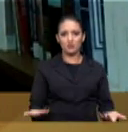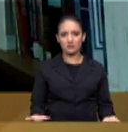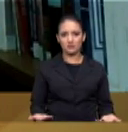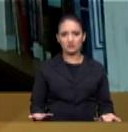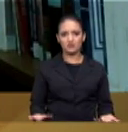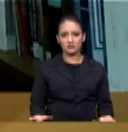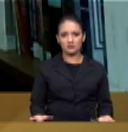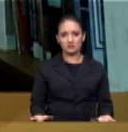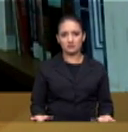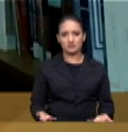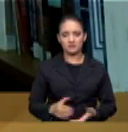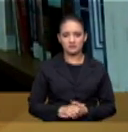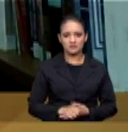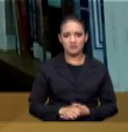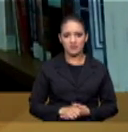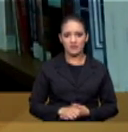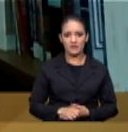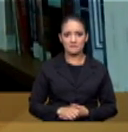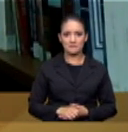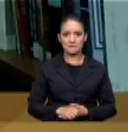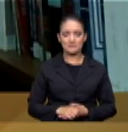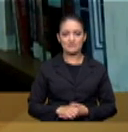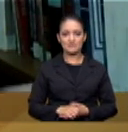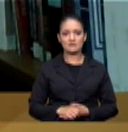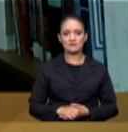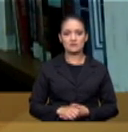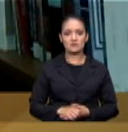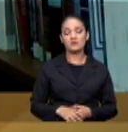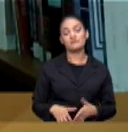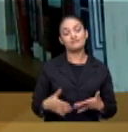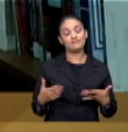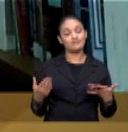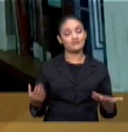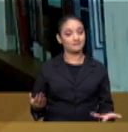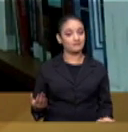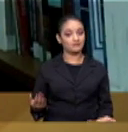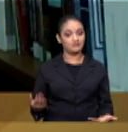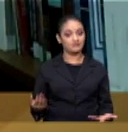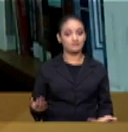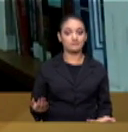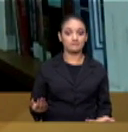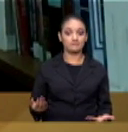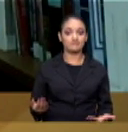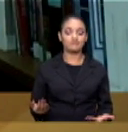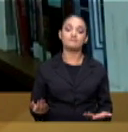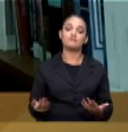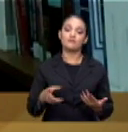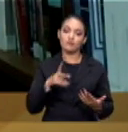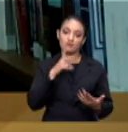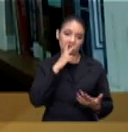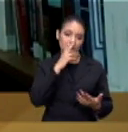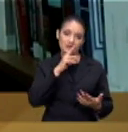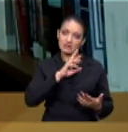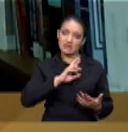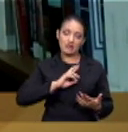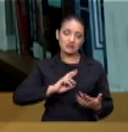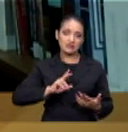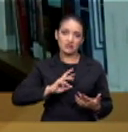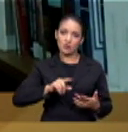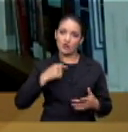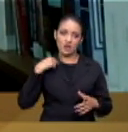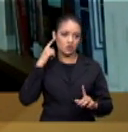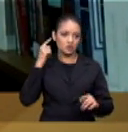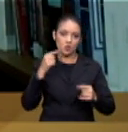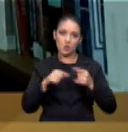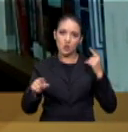a Procuradoria-Geral da Fazenda Nacional? Não me parece que este é o entendimento que se possa extrair